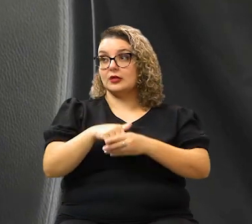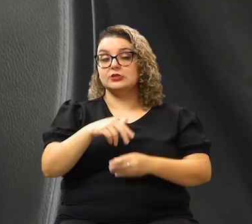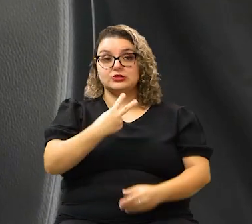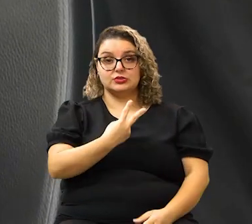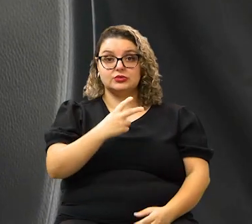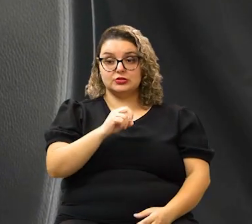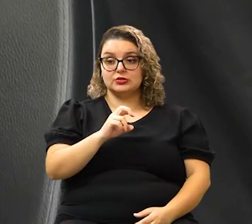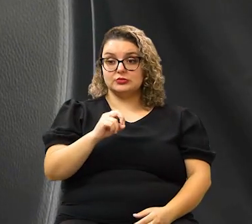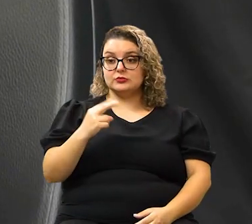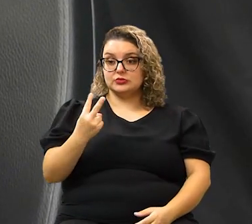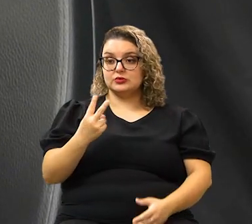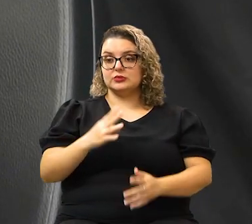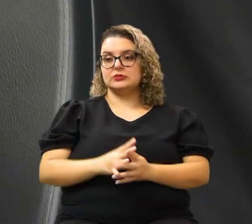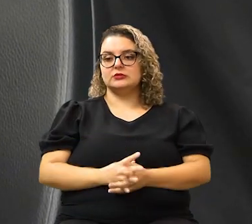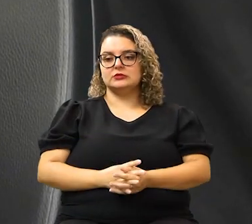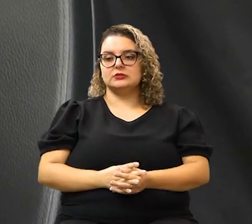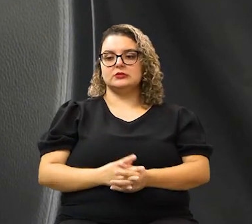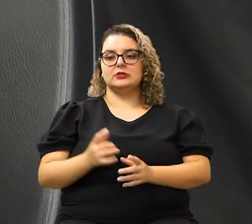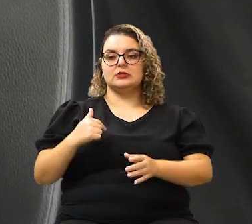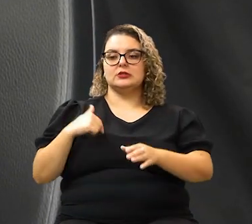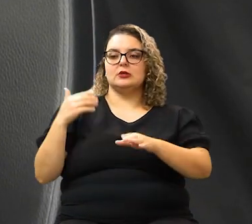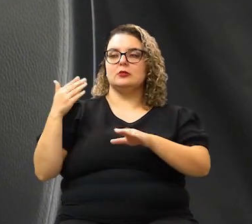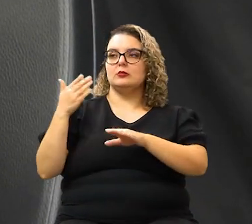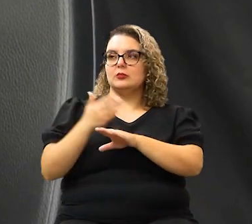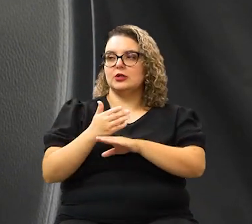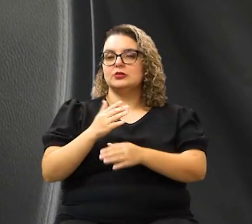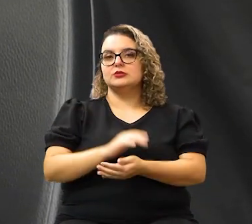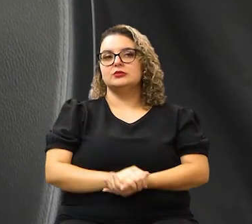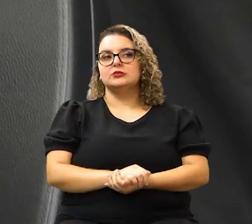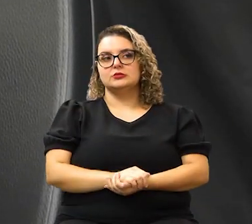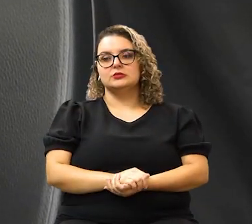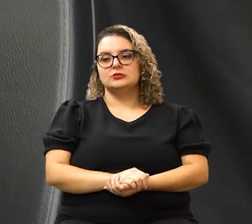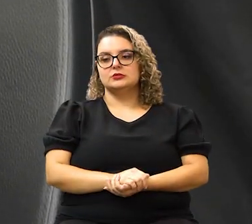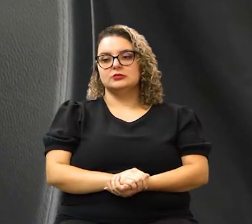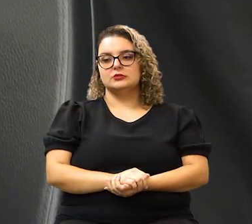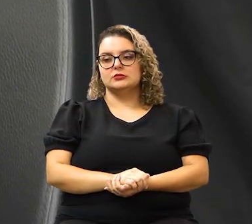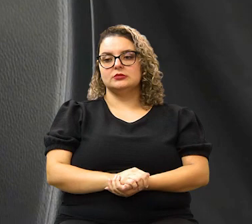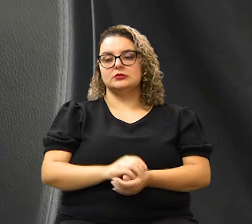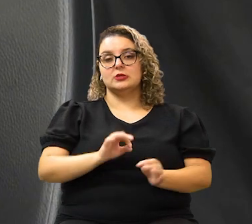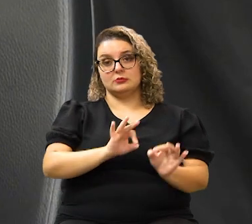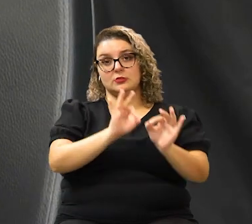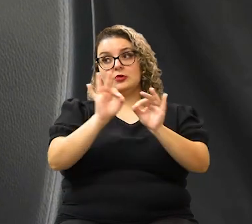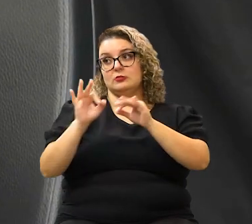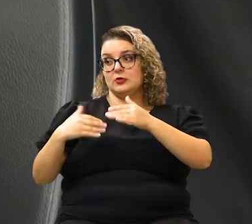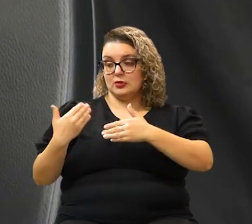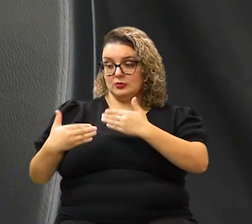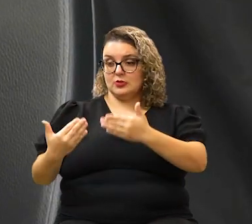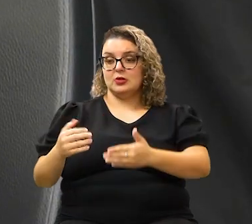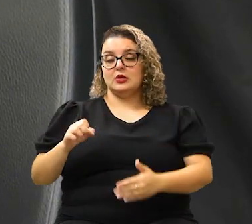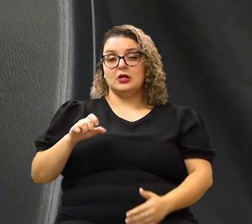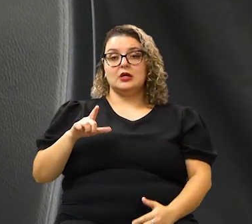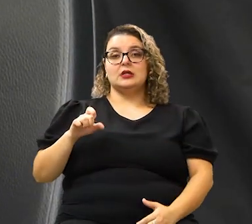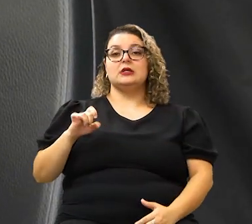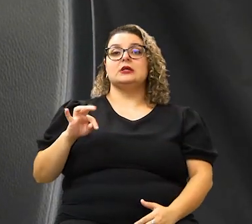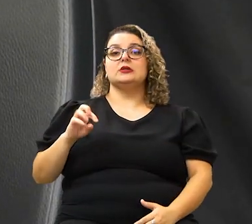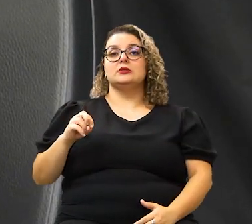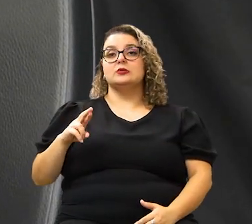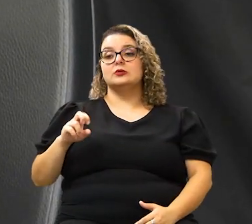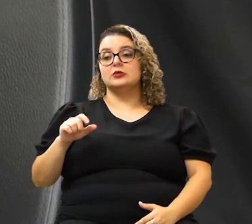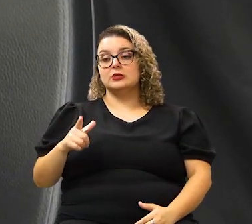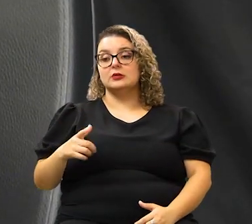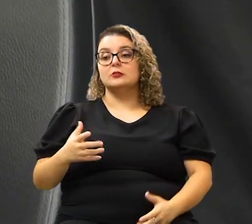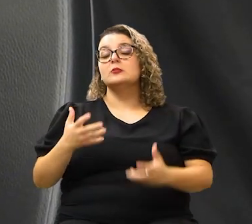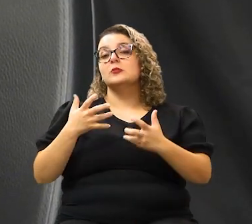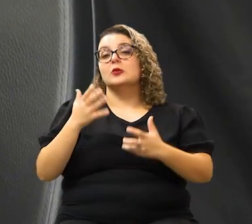2002, e eu participei acompanhei aquele processo eleitoral muito porque eu